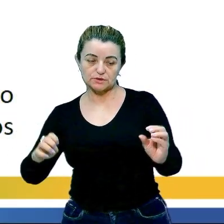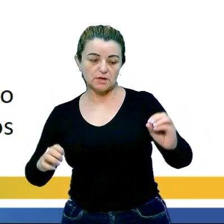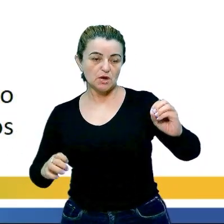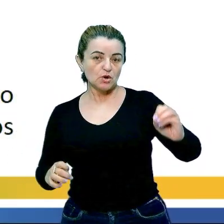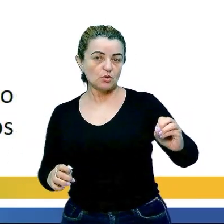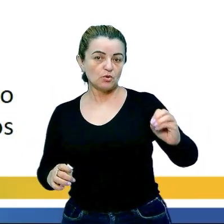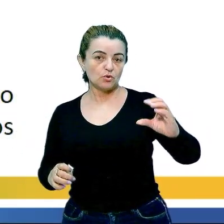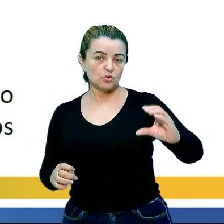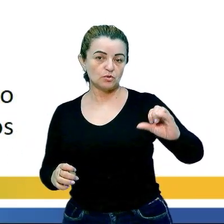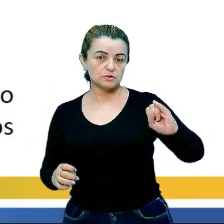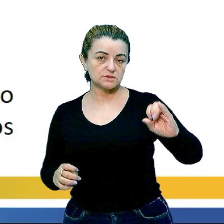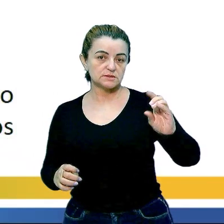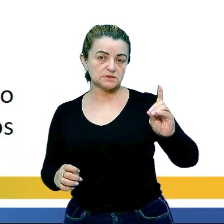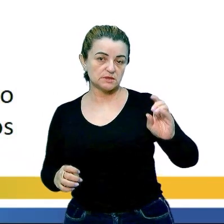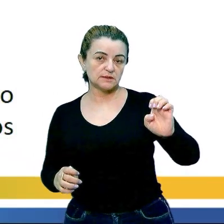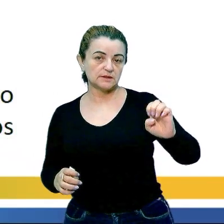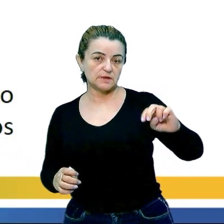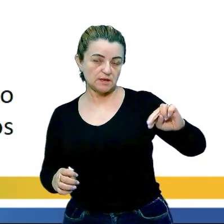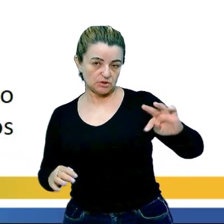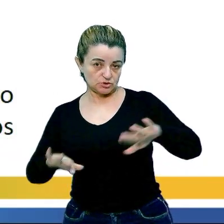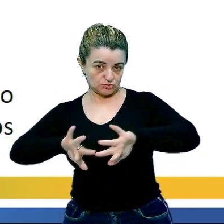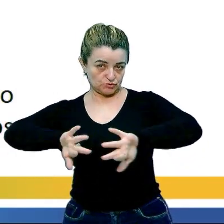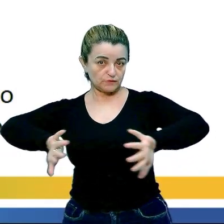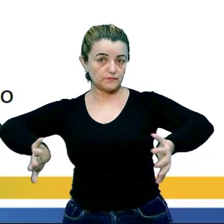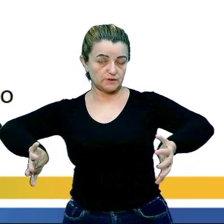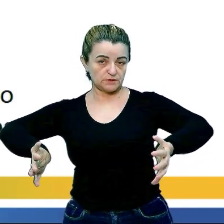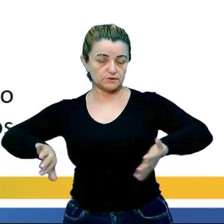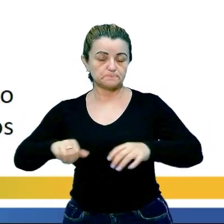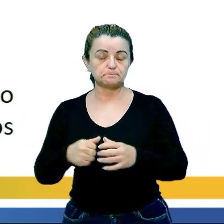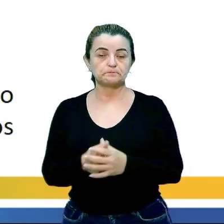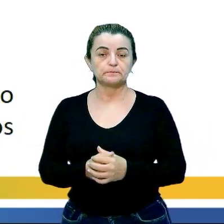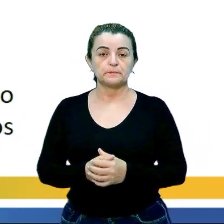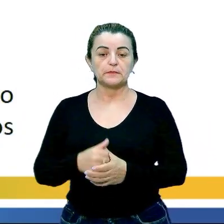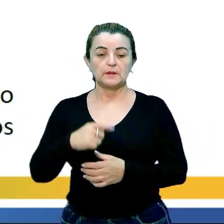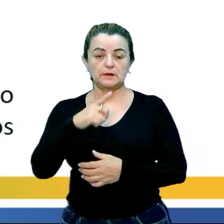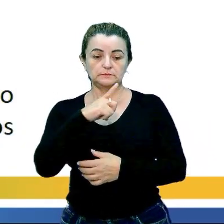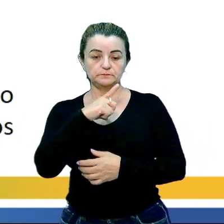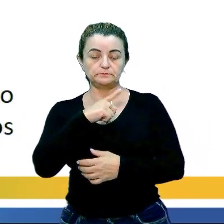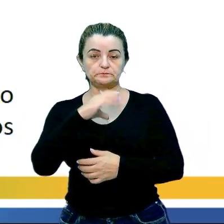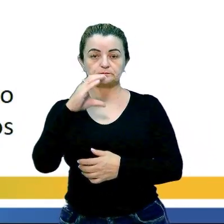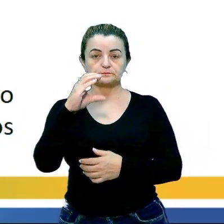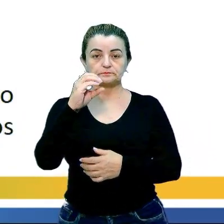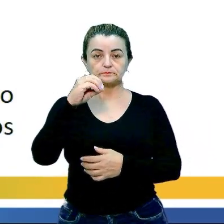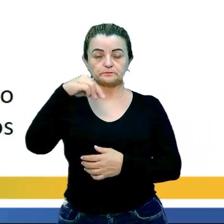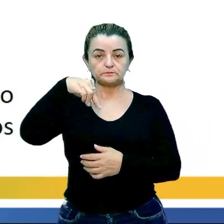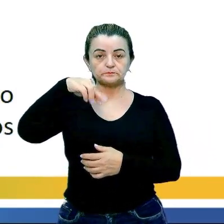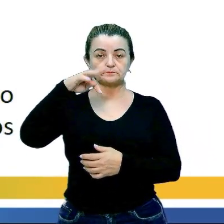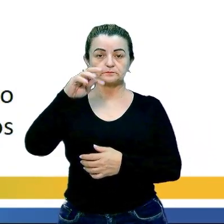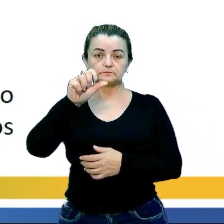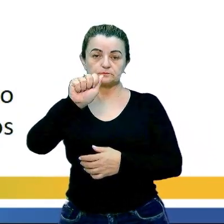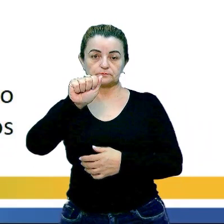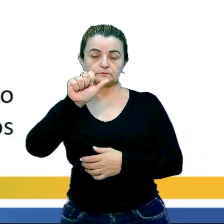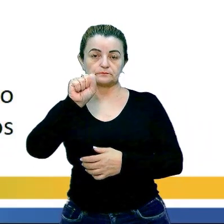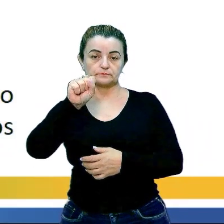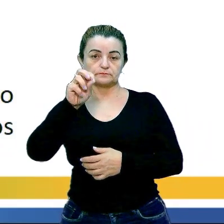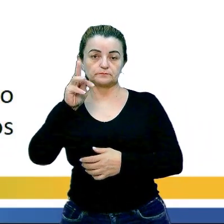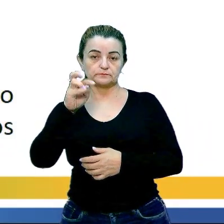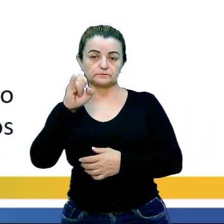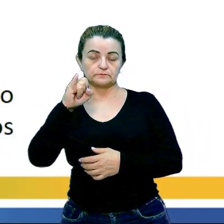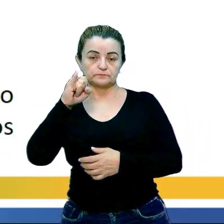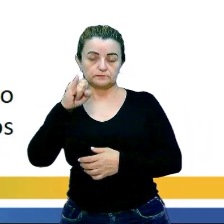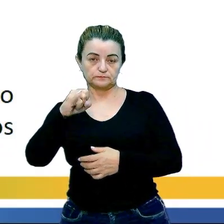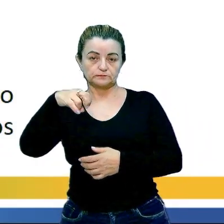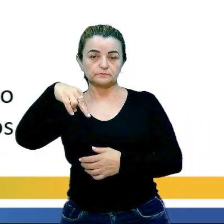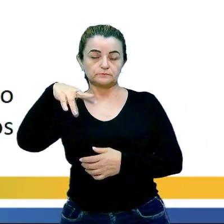como marco na história romana Constantino, né? Constantino, ele vai proibir a perseguição aos cristãos,